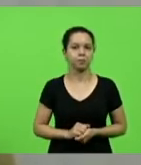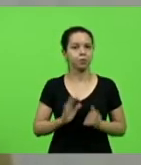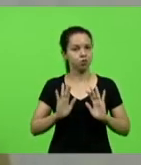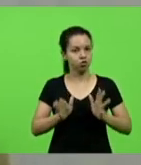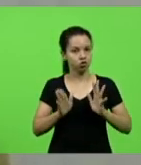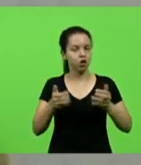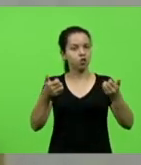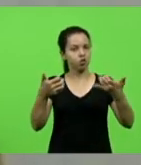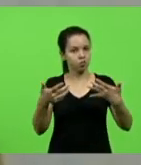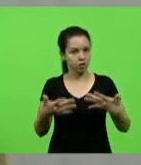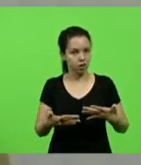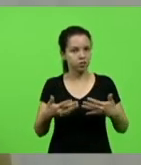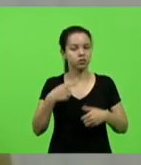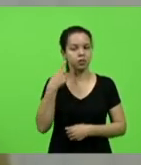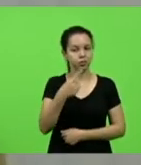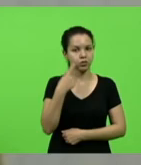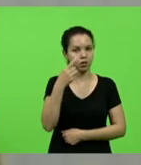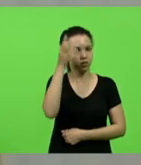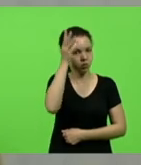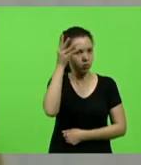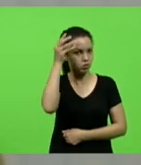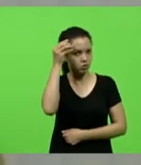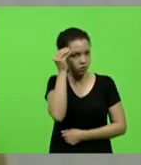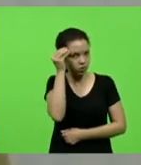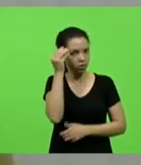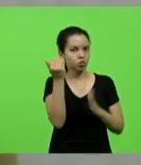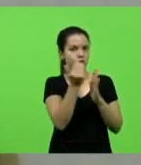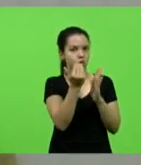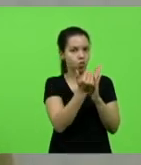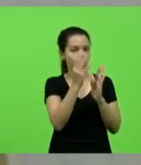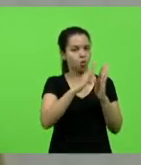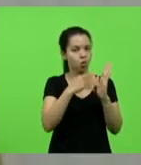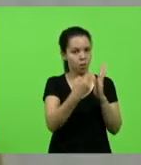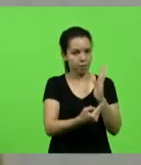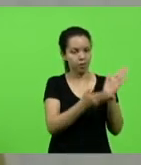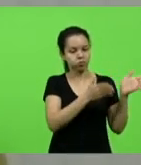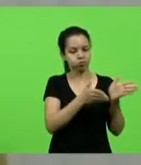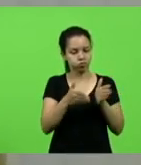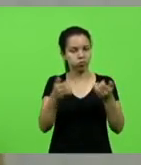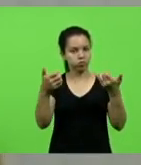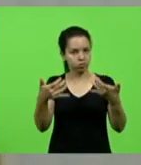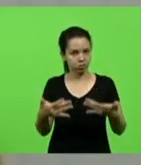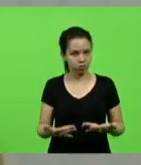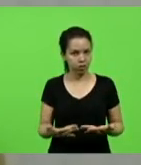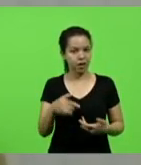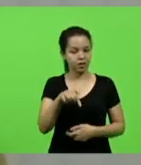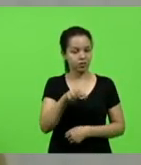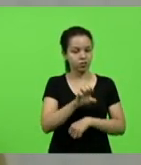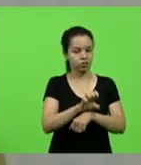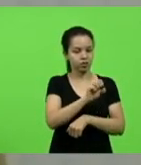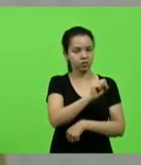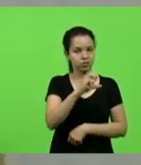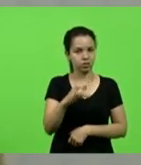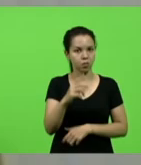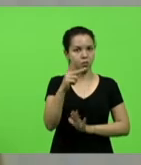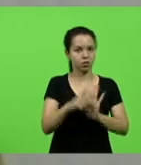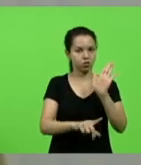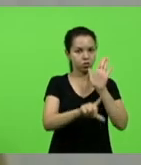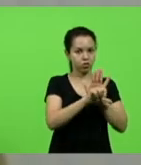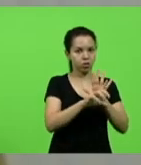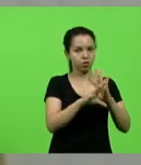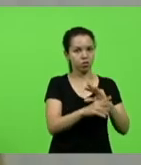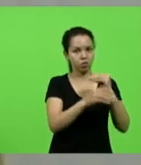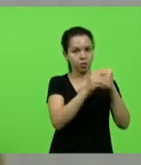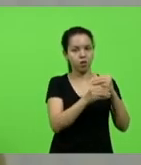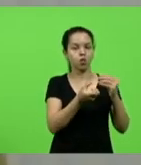pela deputada Luciane, né, no cronograma apresentado, em Santa Catarina, o projeto de lei complementar